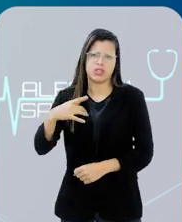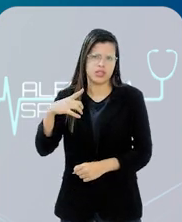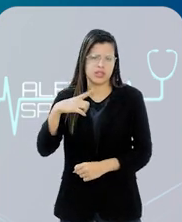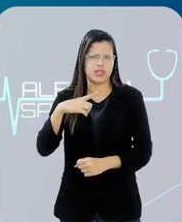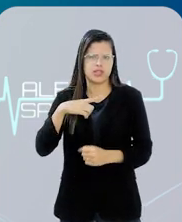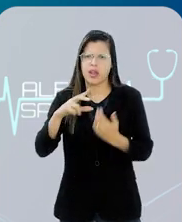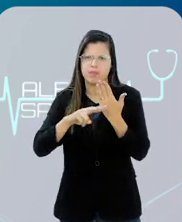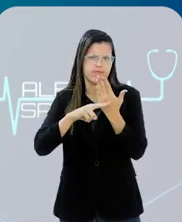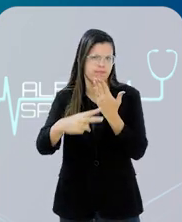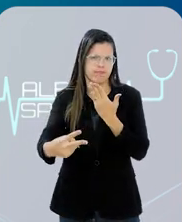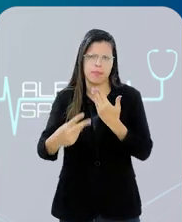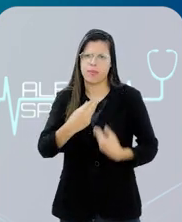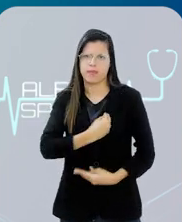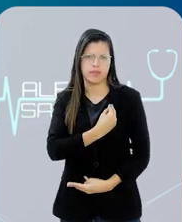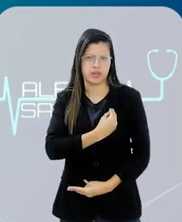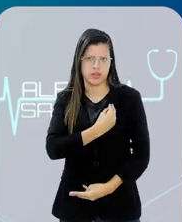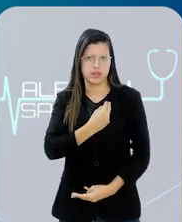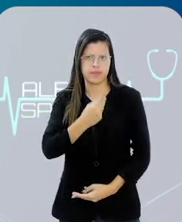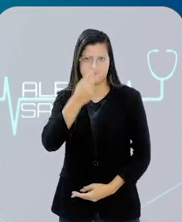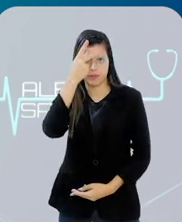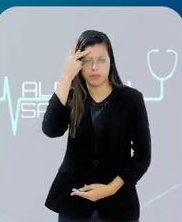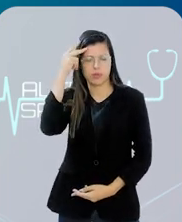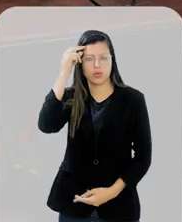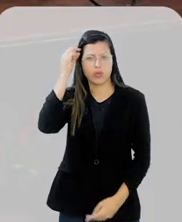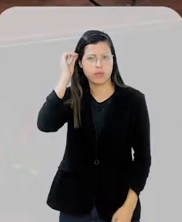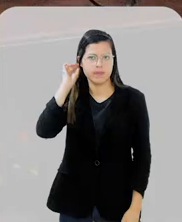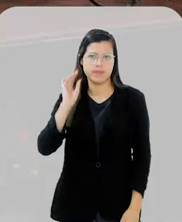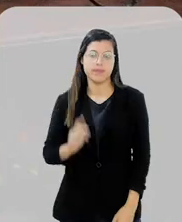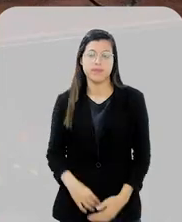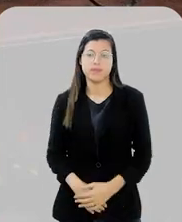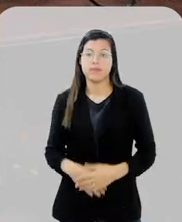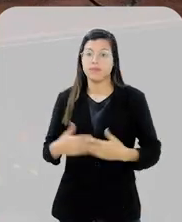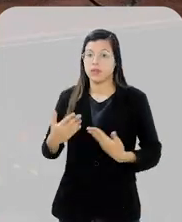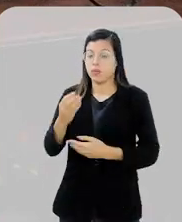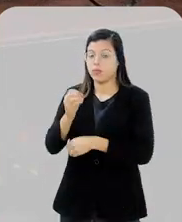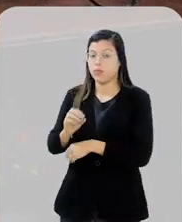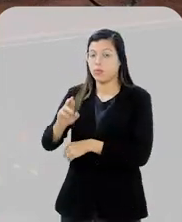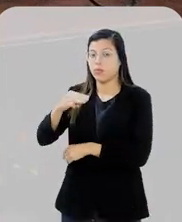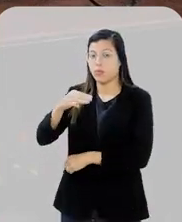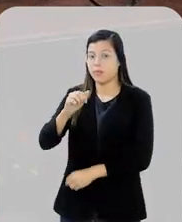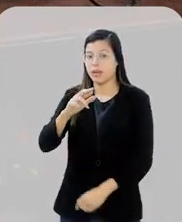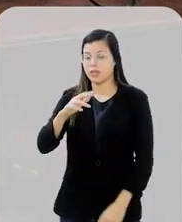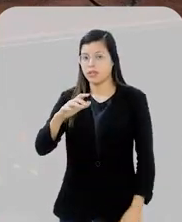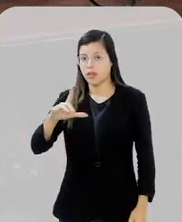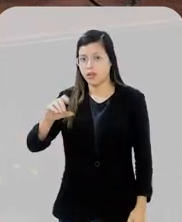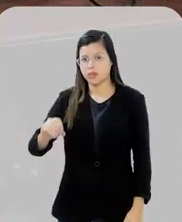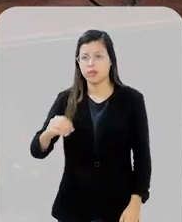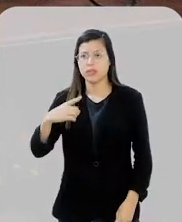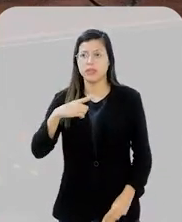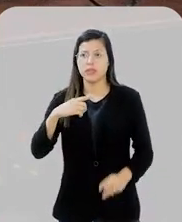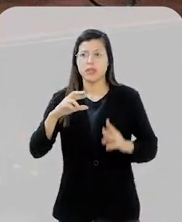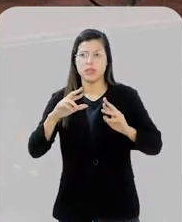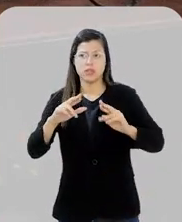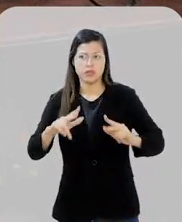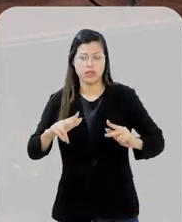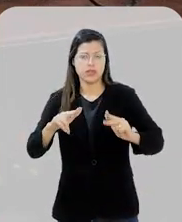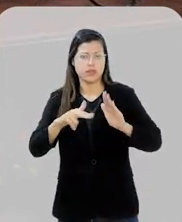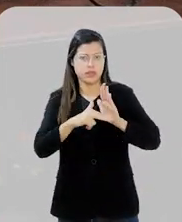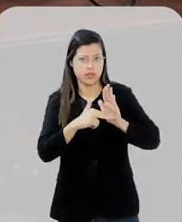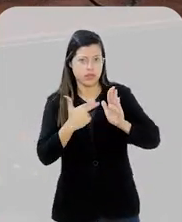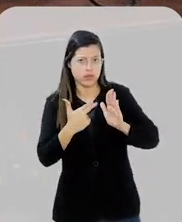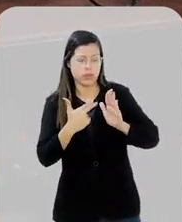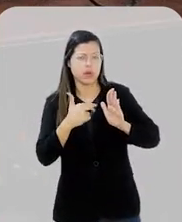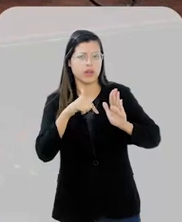repercussões para o resto, da vida dessa paciente. Doutor Marcelo, tem diferença da cirurgia de redução de mamas aí, né?